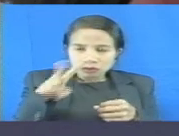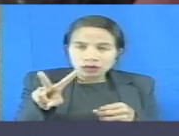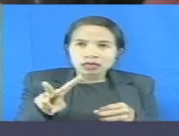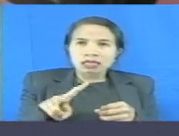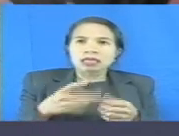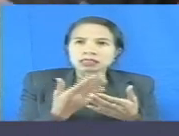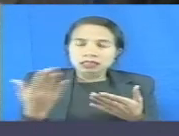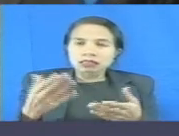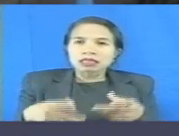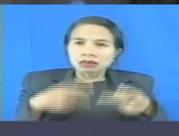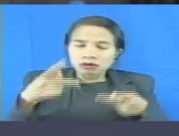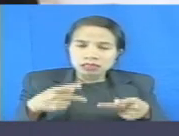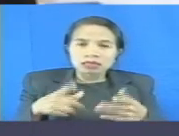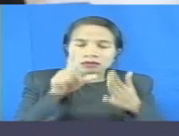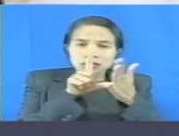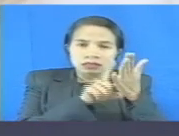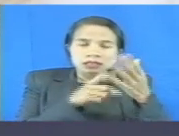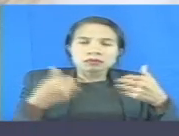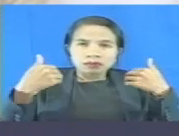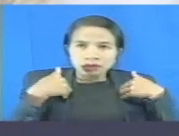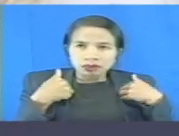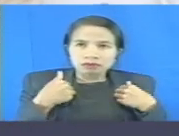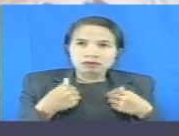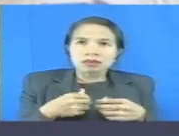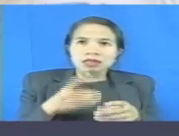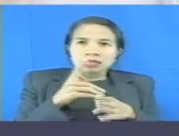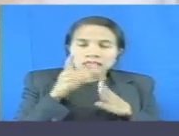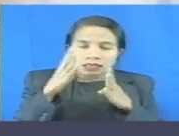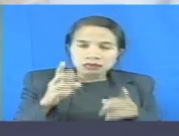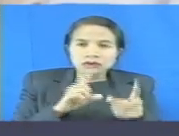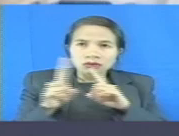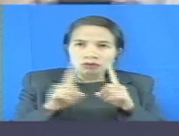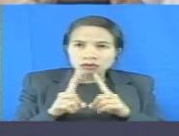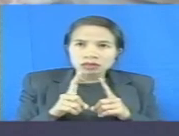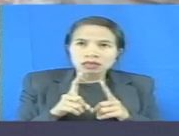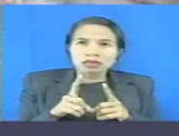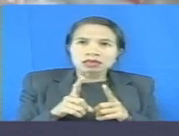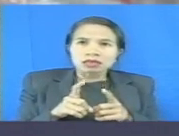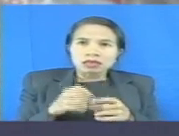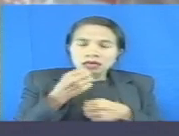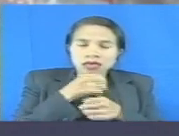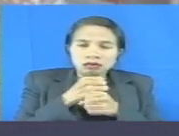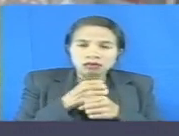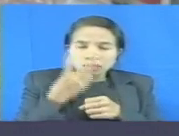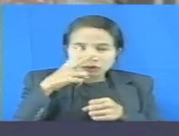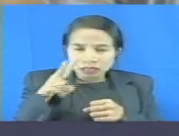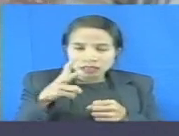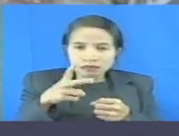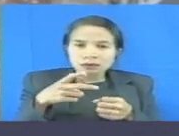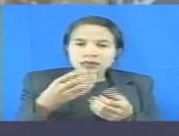tu lista nebe iha. Diretor operação na IFESA Gabriel da Costa Hateten, a IFESA halou na confirmação preço